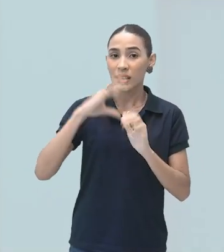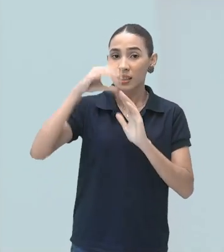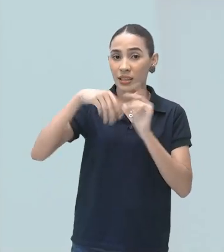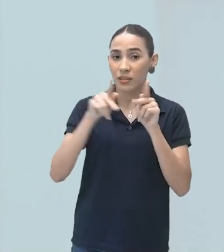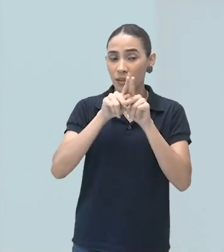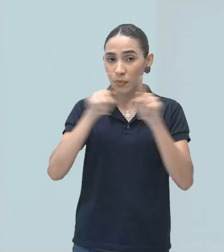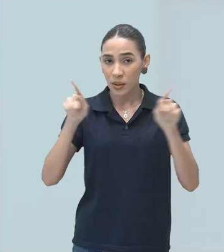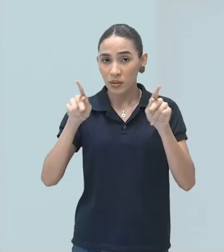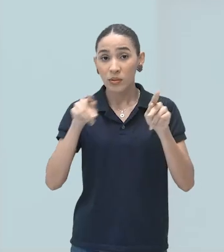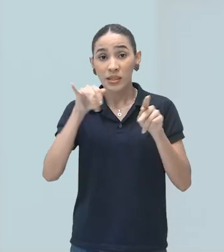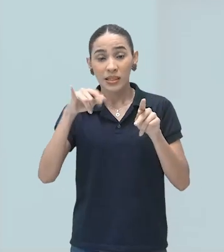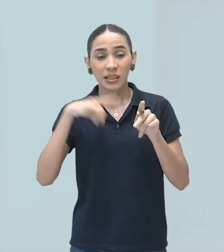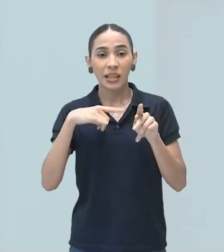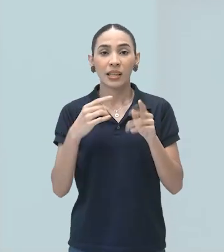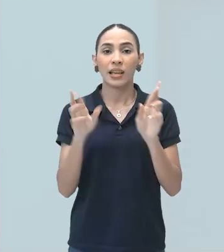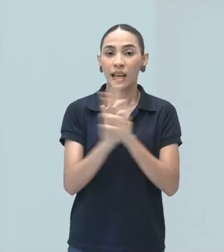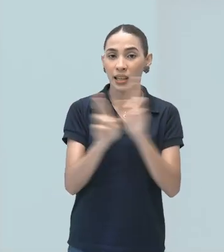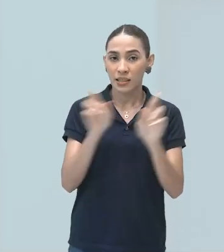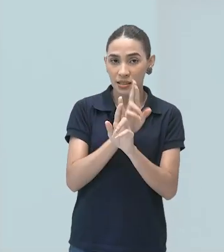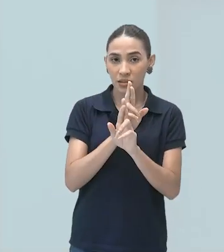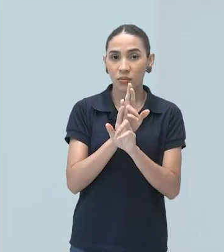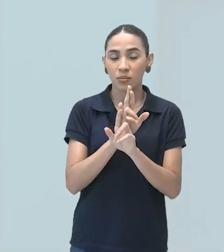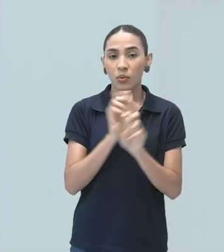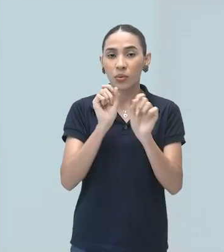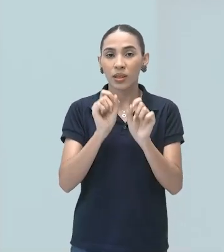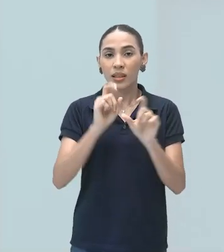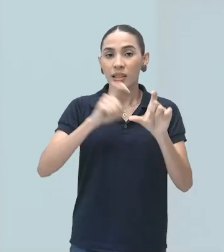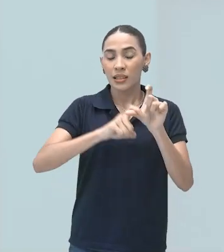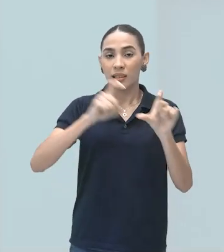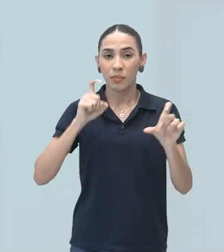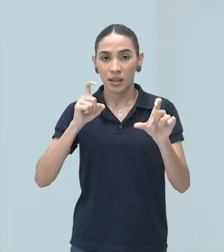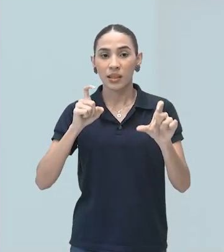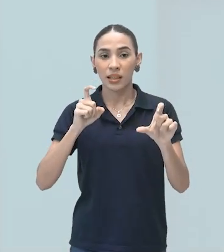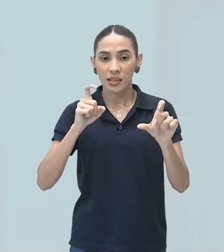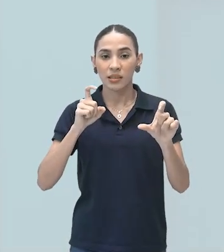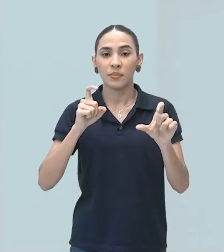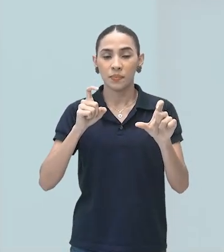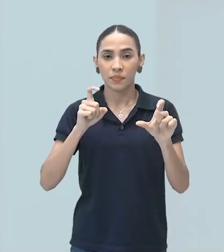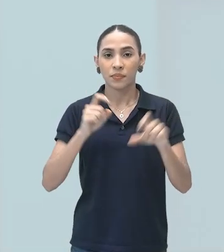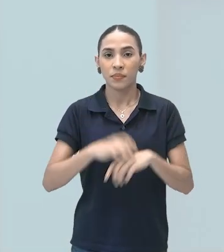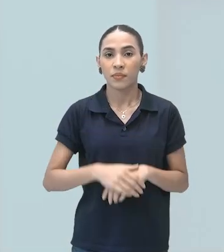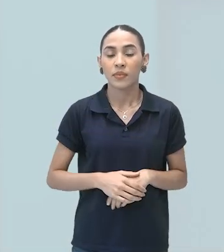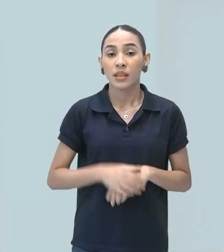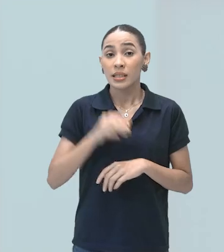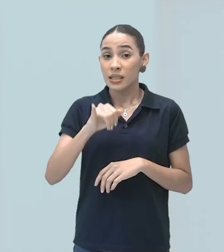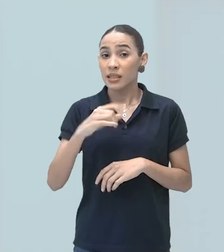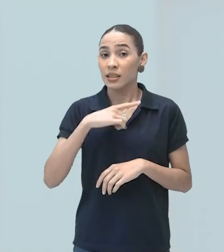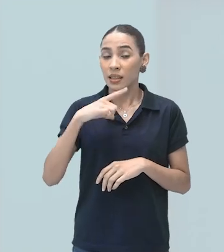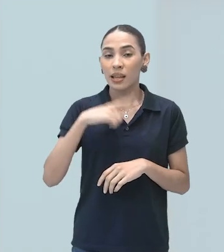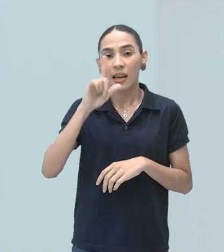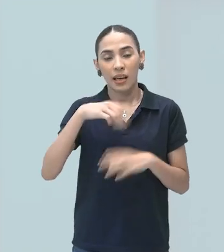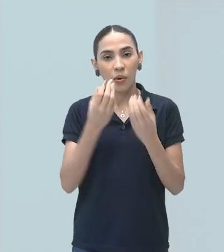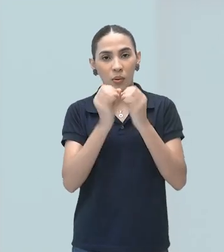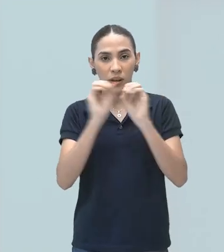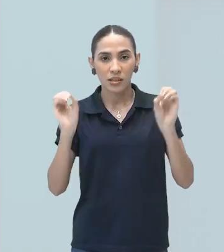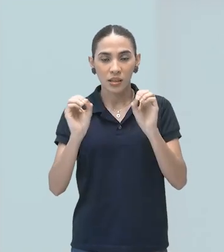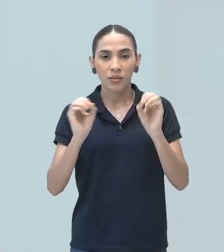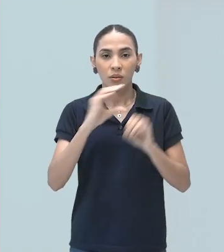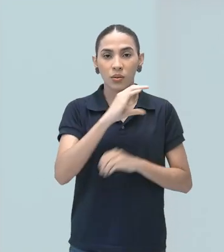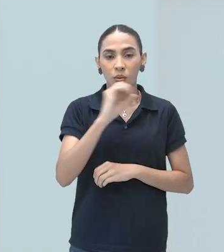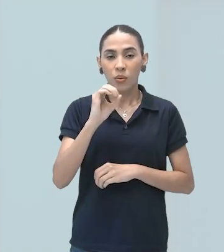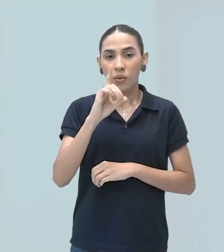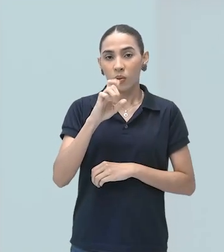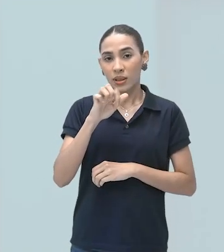se as orações possuem uma relação de independência entre si. Porque se tiverem, eu tenho uma oração